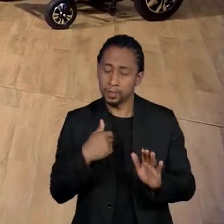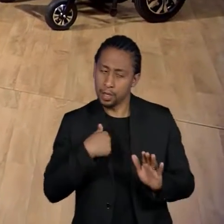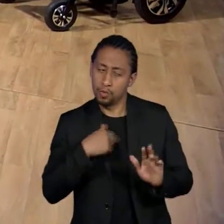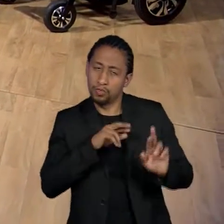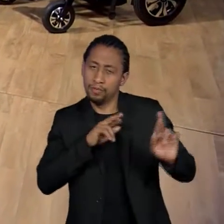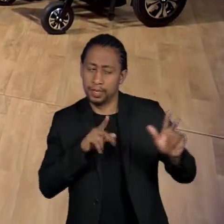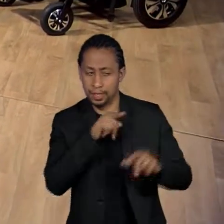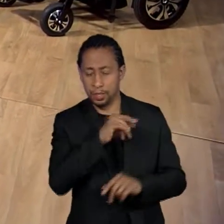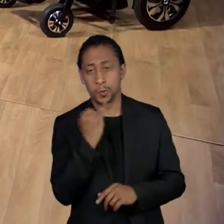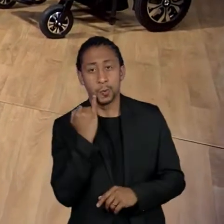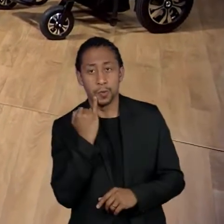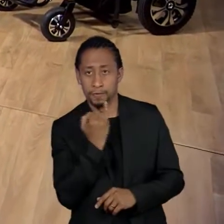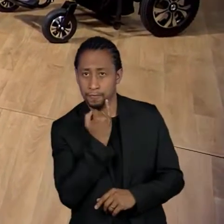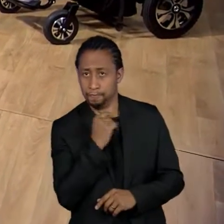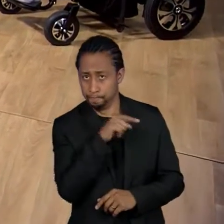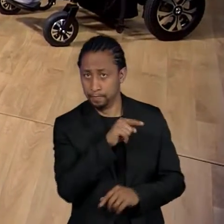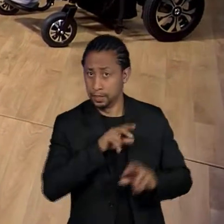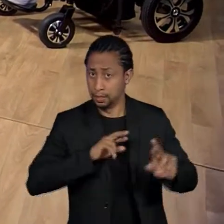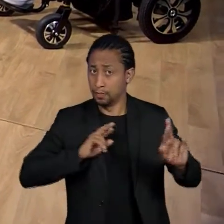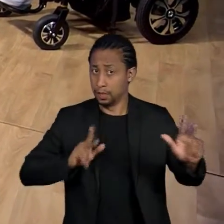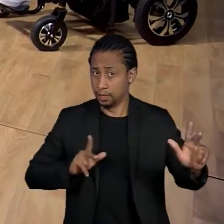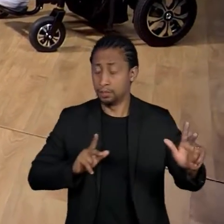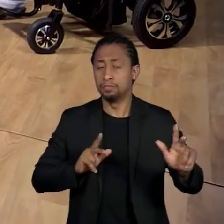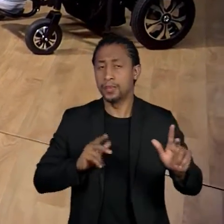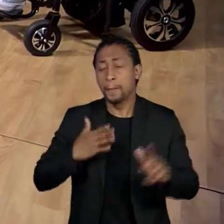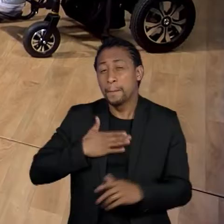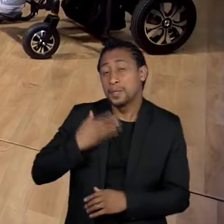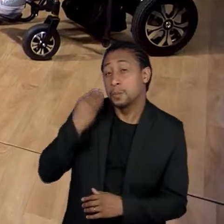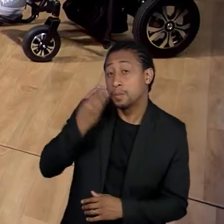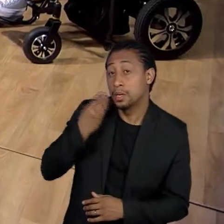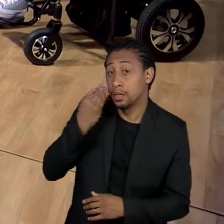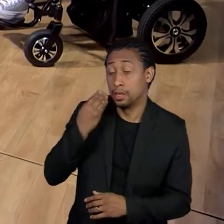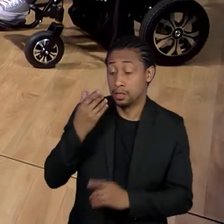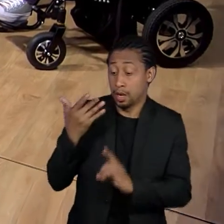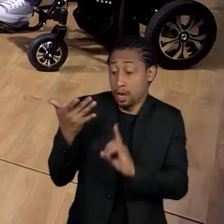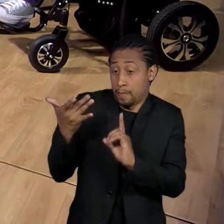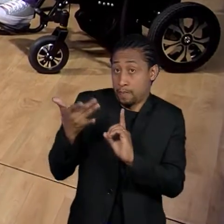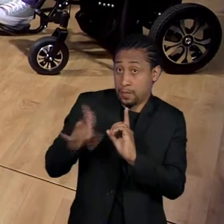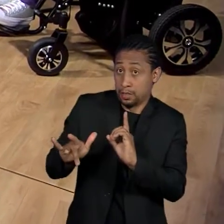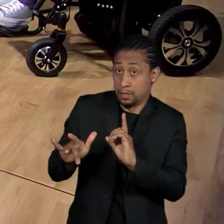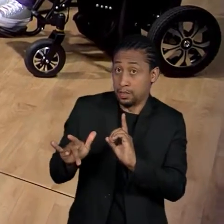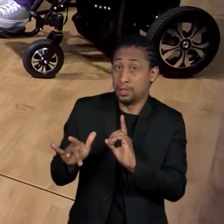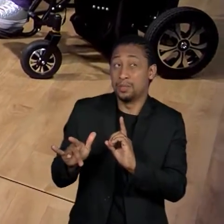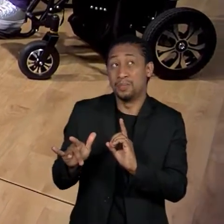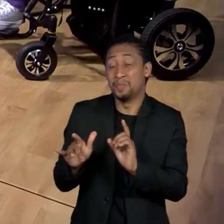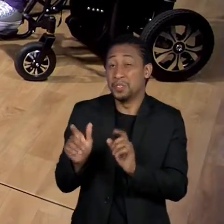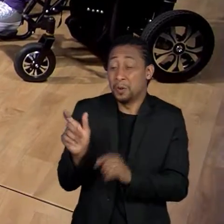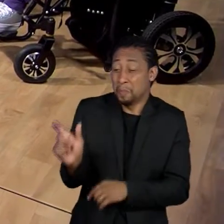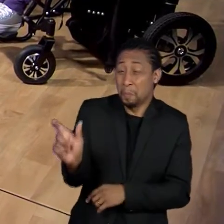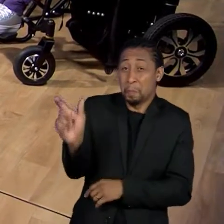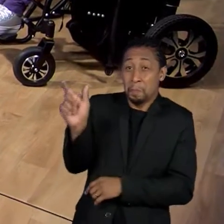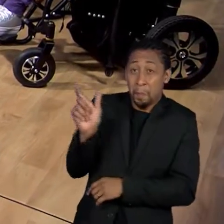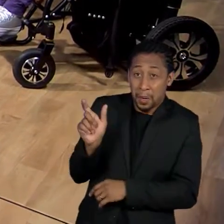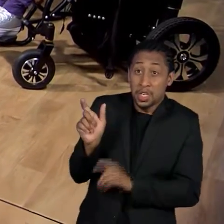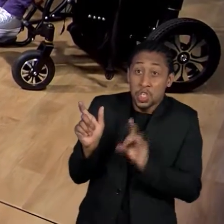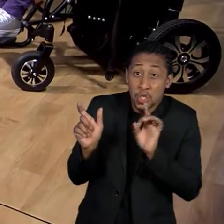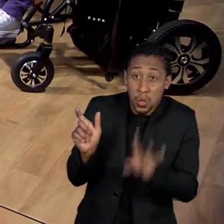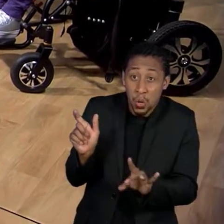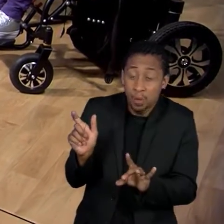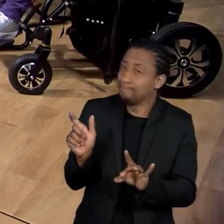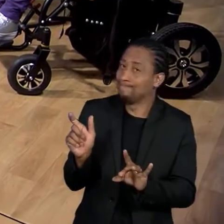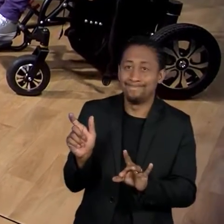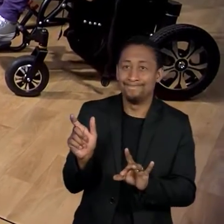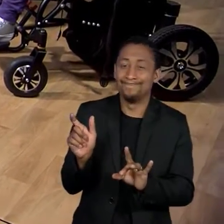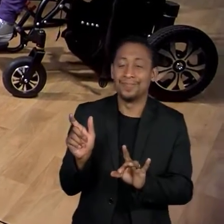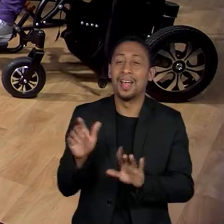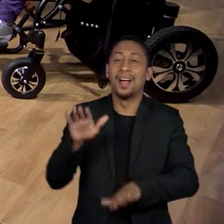eu tenho uma experiência de que o capacitismo, para mim, nunca veio explícito numa frase. Ele é muito subjetivo na